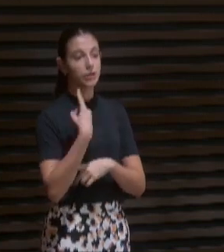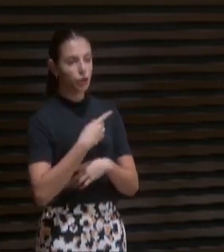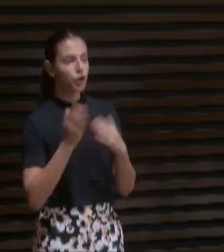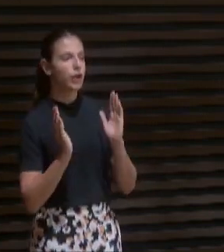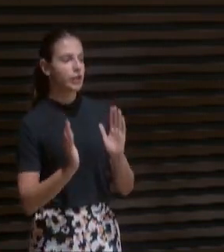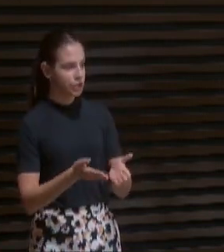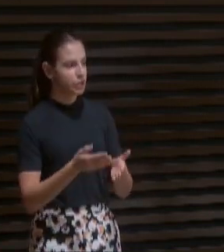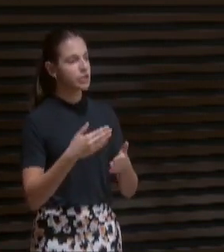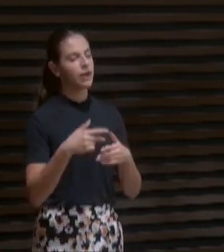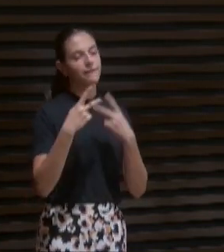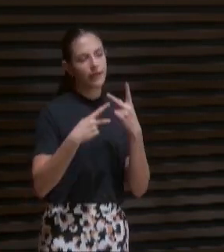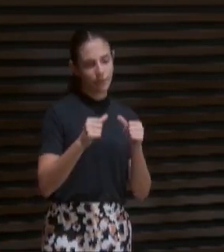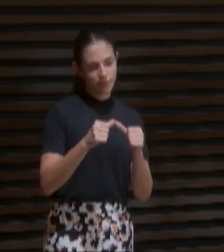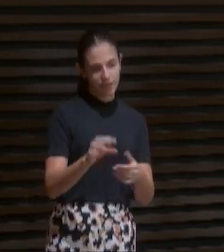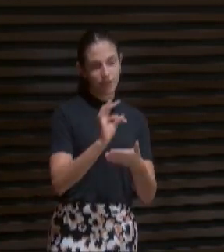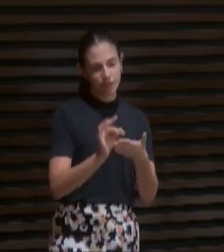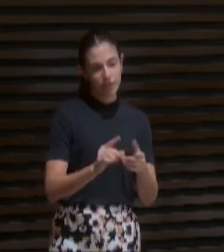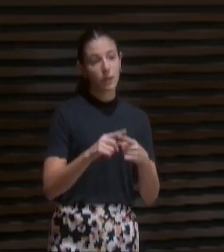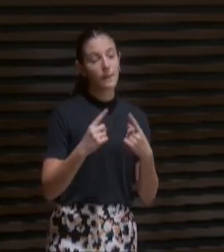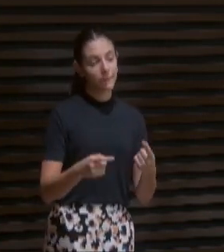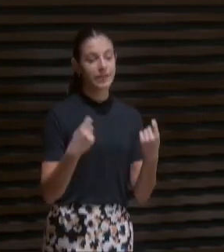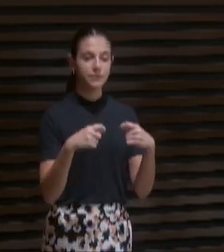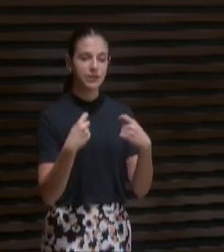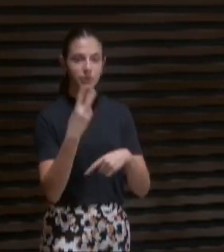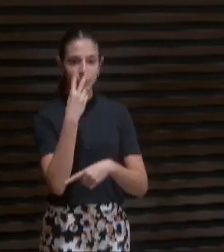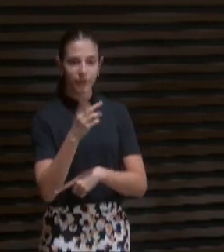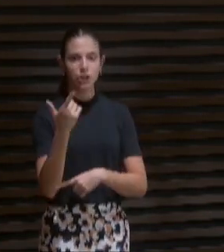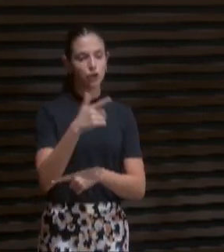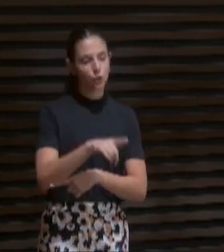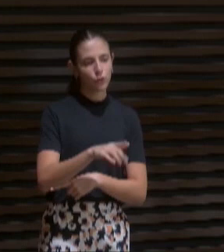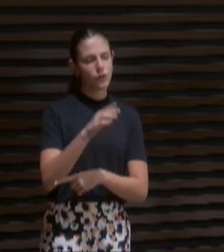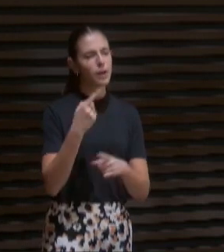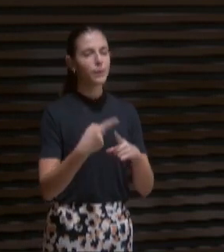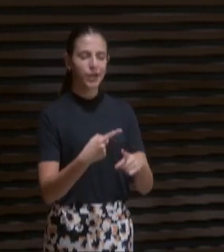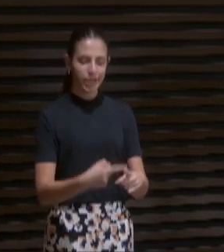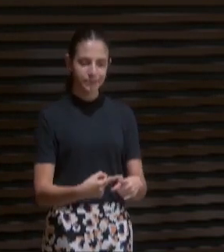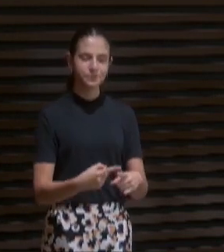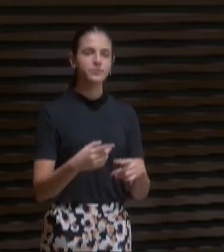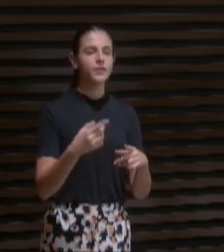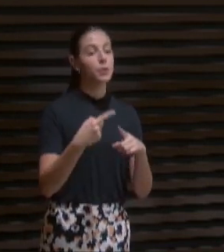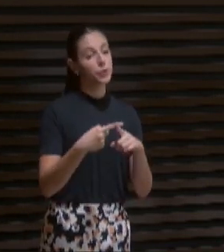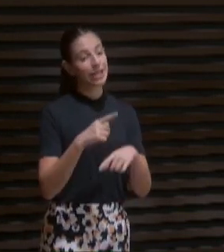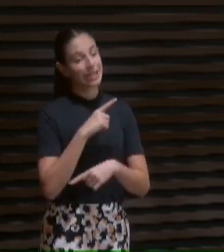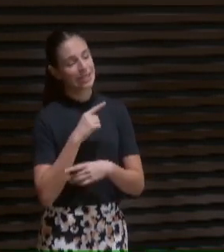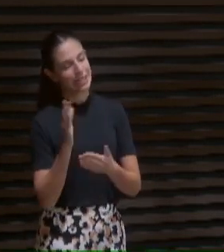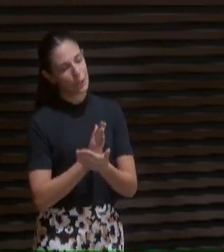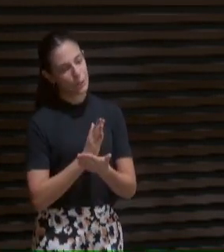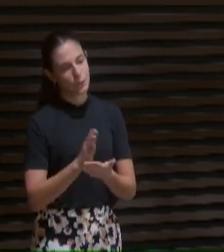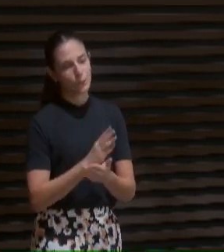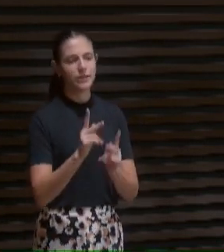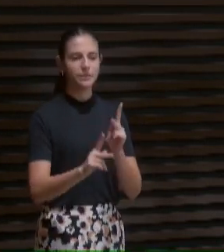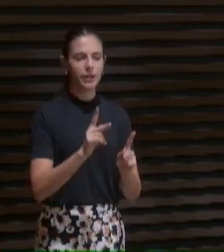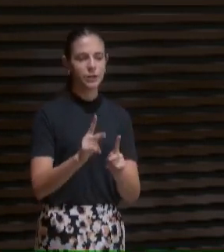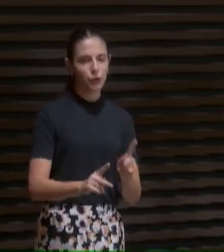texto aqui, mas nós precisamos repisar. Sabe por quê, meus irmãos? Porque tem gente que escuta, mas